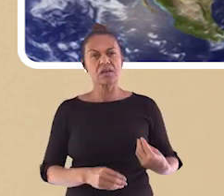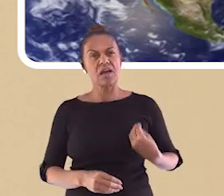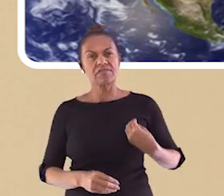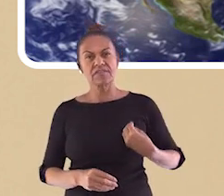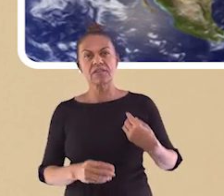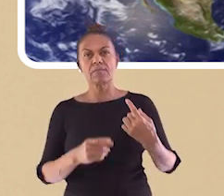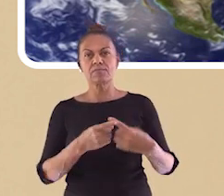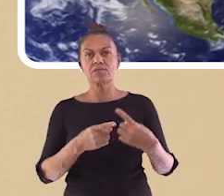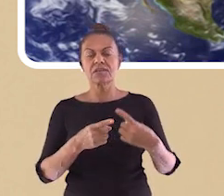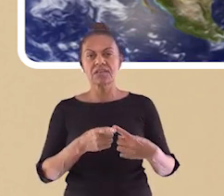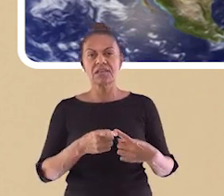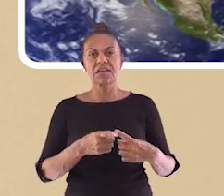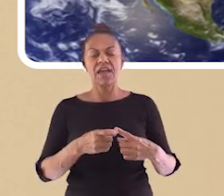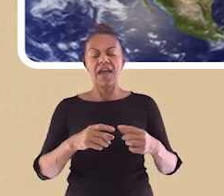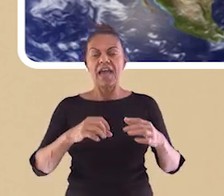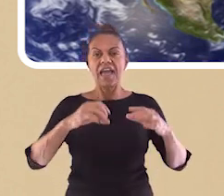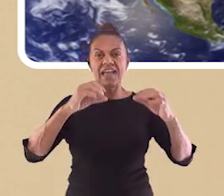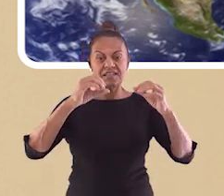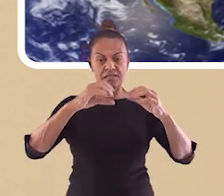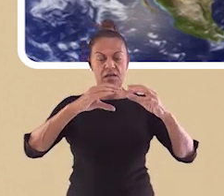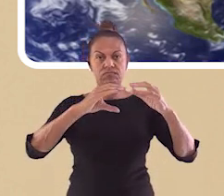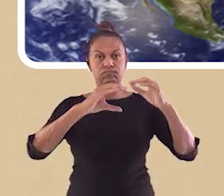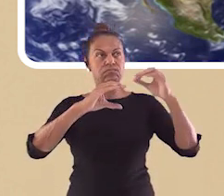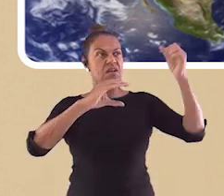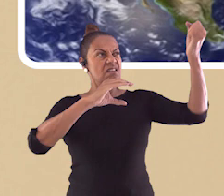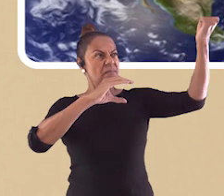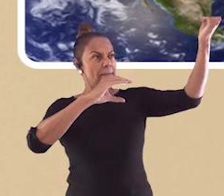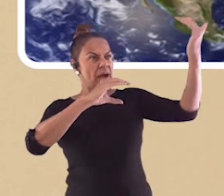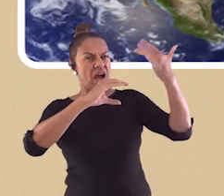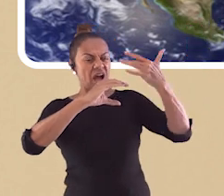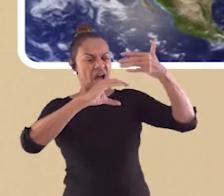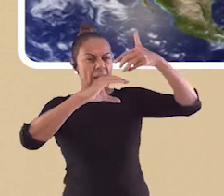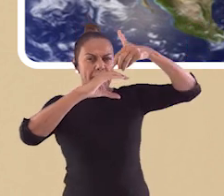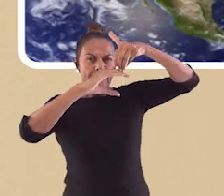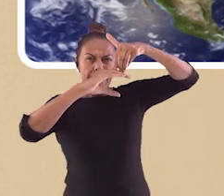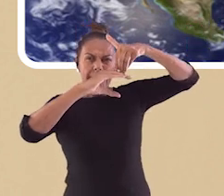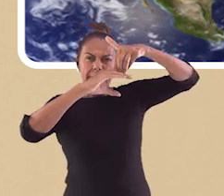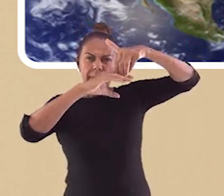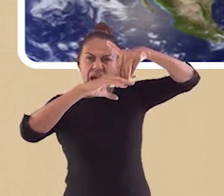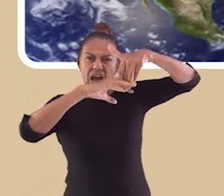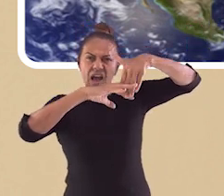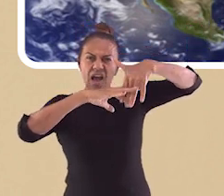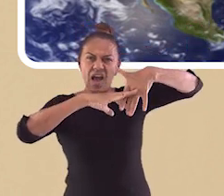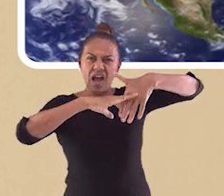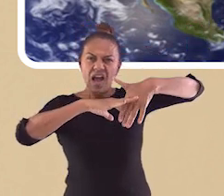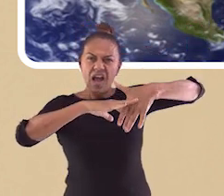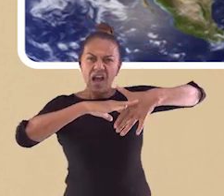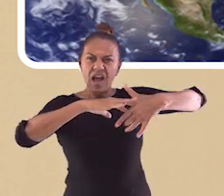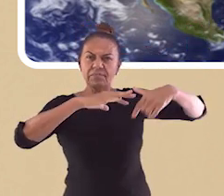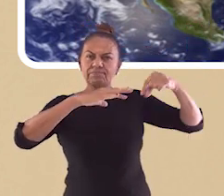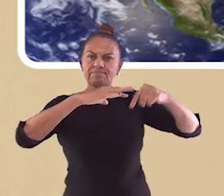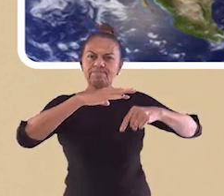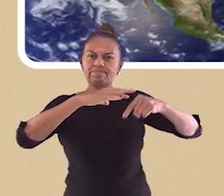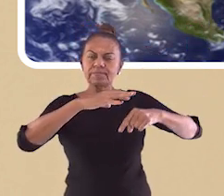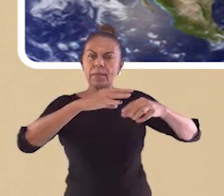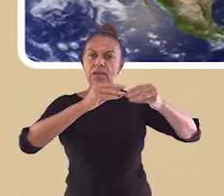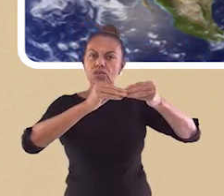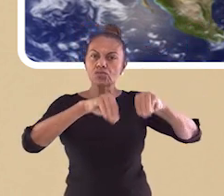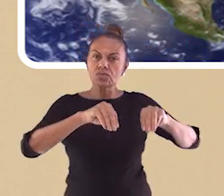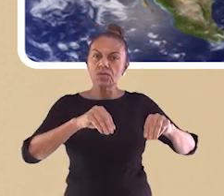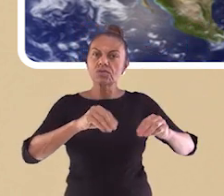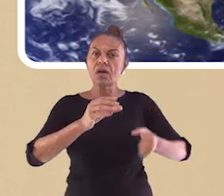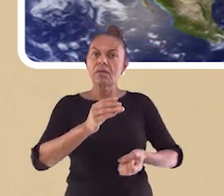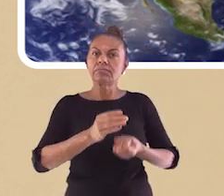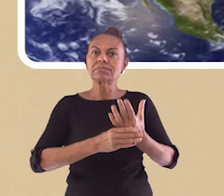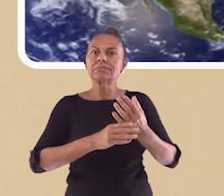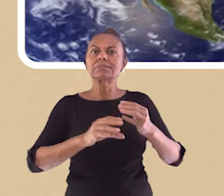provocaria muitos danos aos seres vivos, pois essa radiação atinge a pele, provocando queimaduras e alterações celulares, que podem levar ao